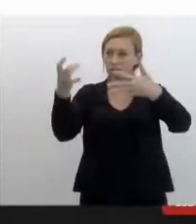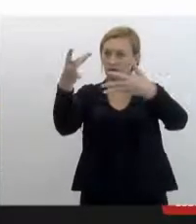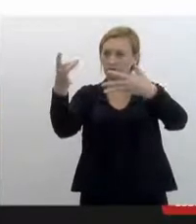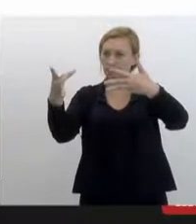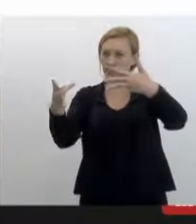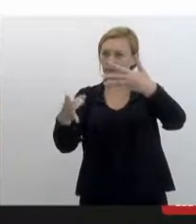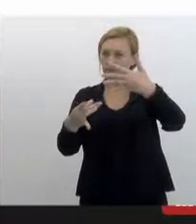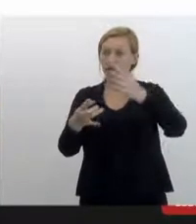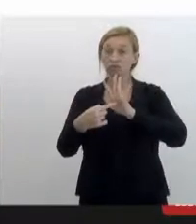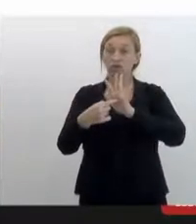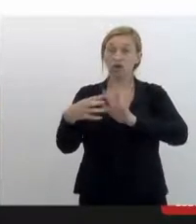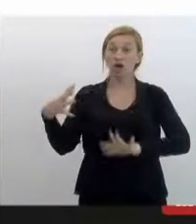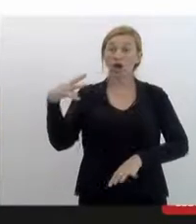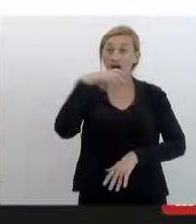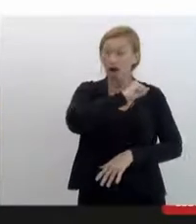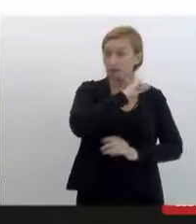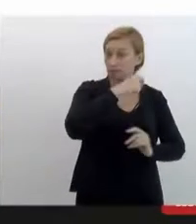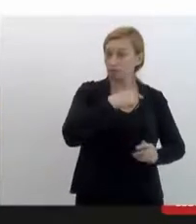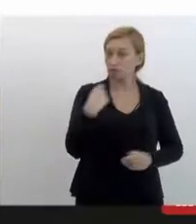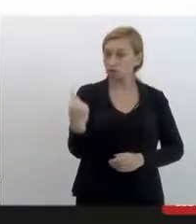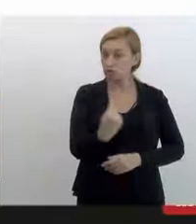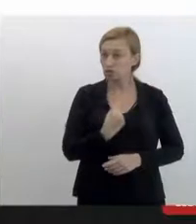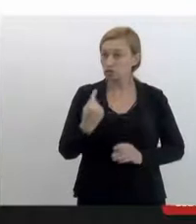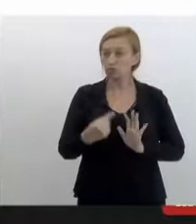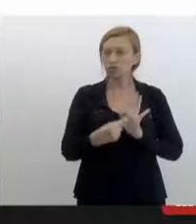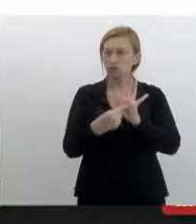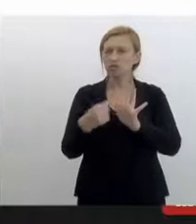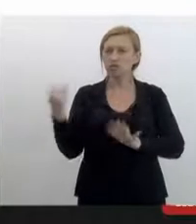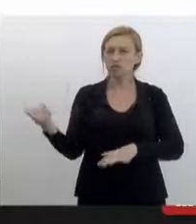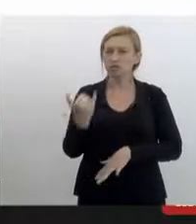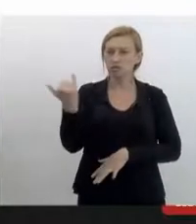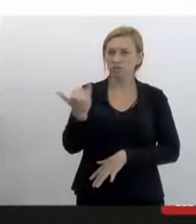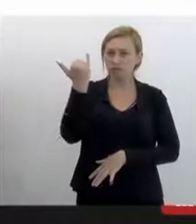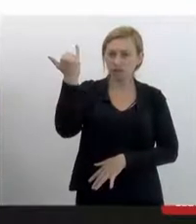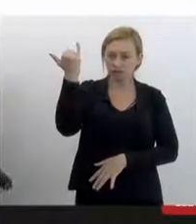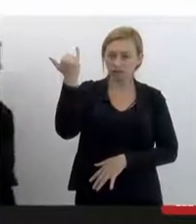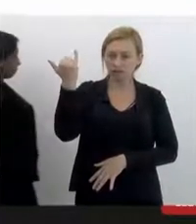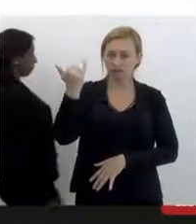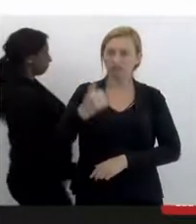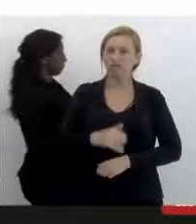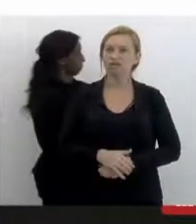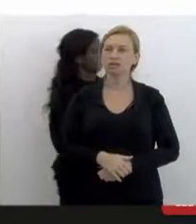agenda rápida, onde nós julgamos importante, muito importante,